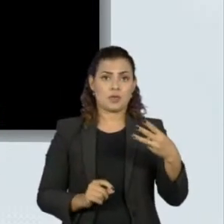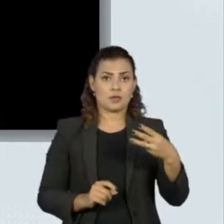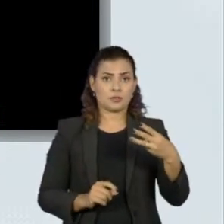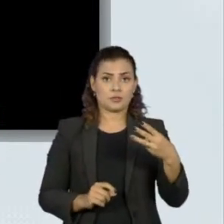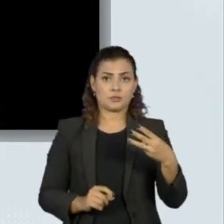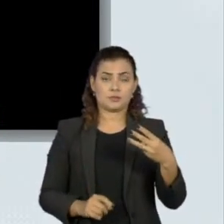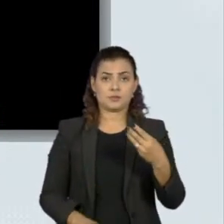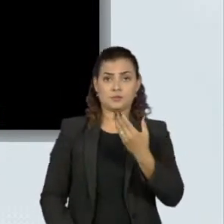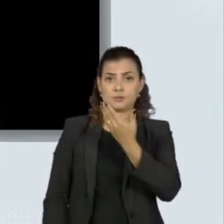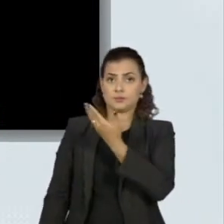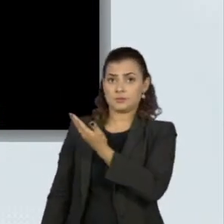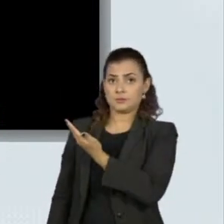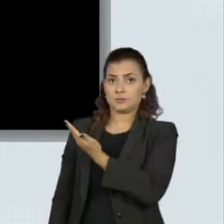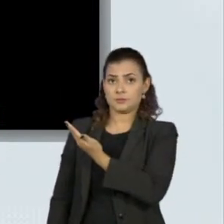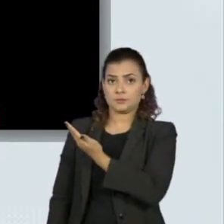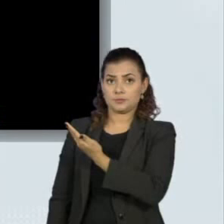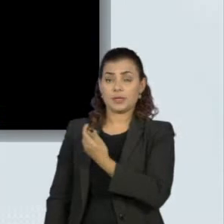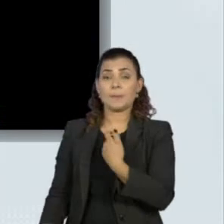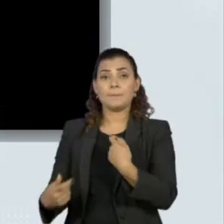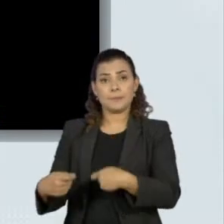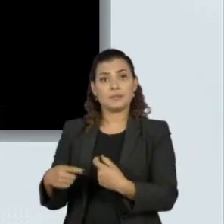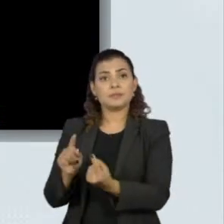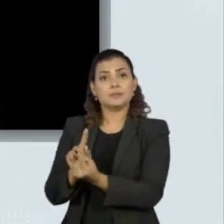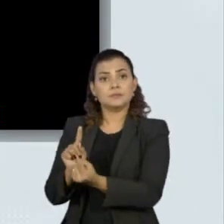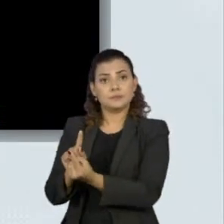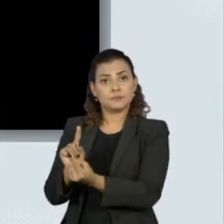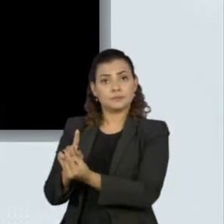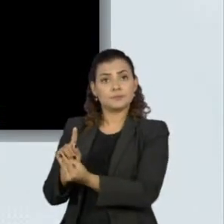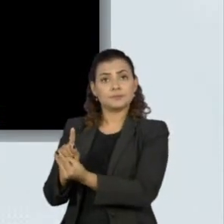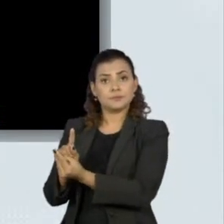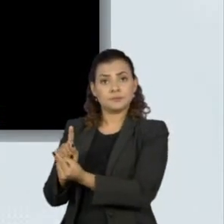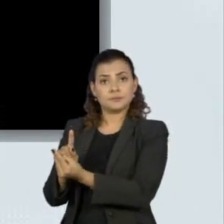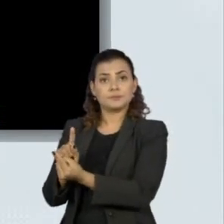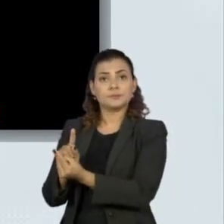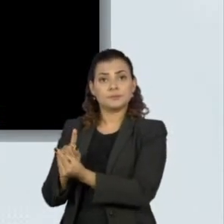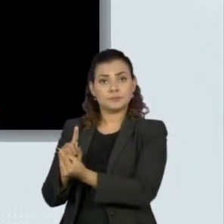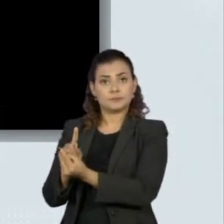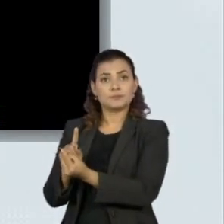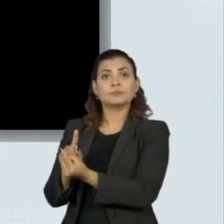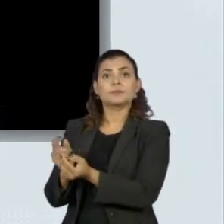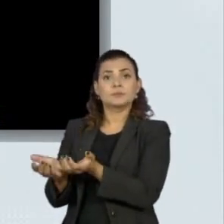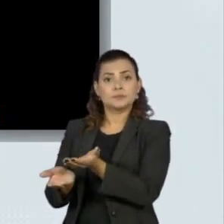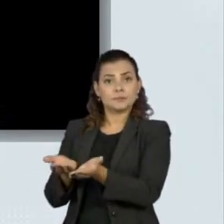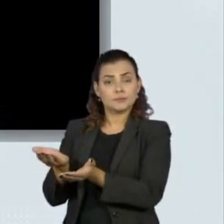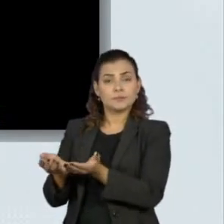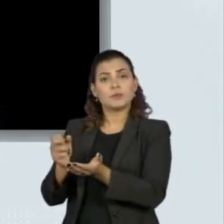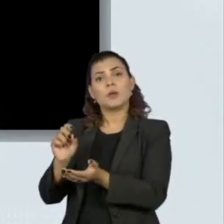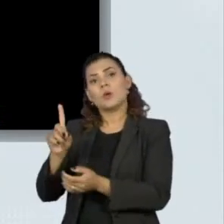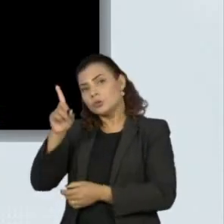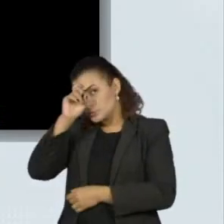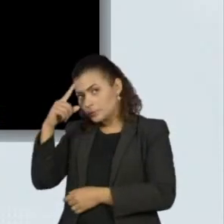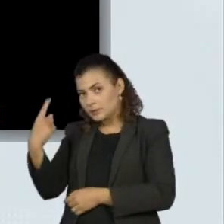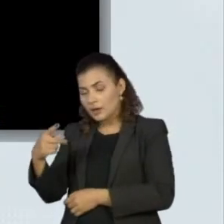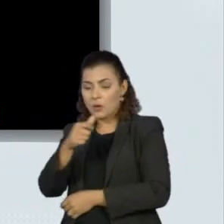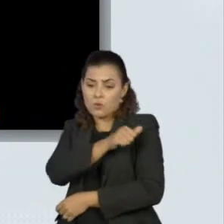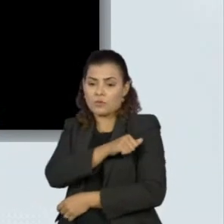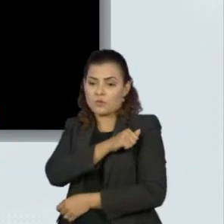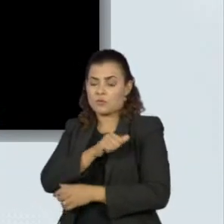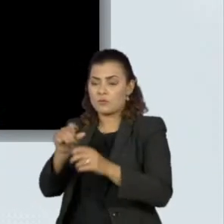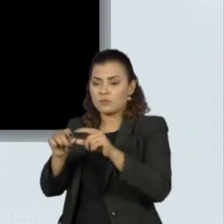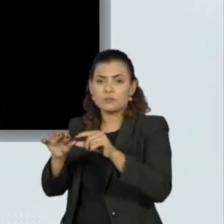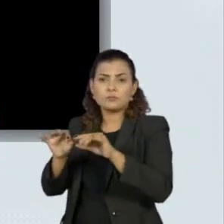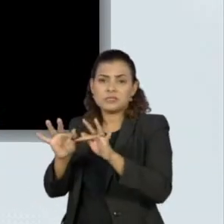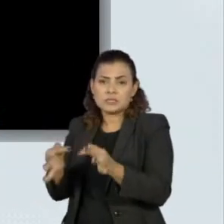que precisam de algum tipo de assistência, seja ela ambulatorial ou hospitalar, nós tivemos